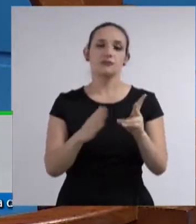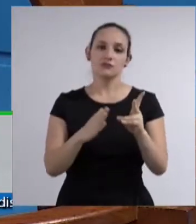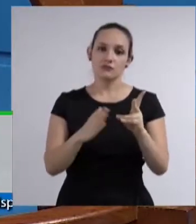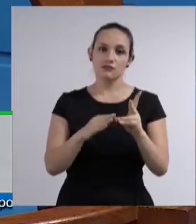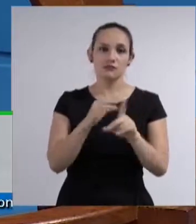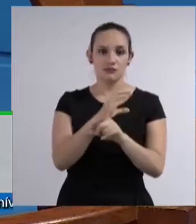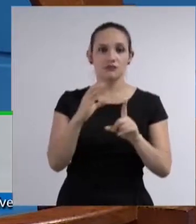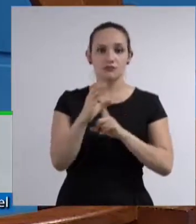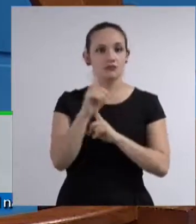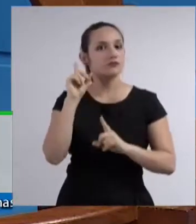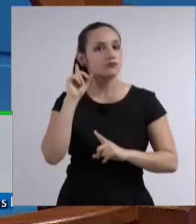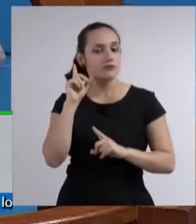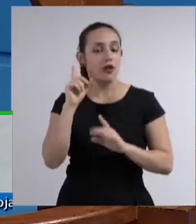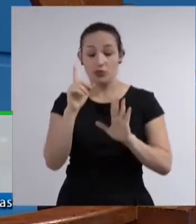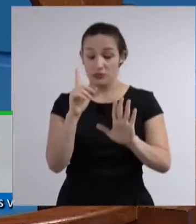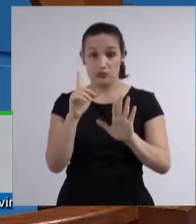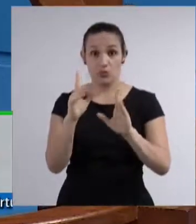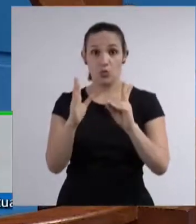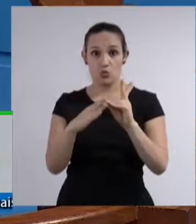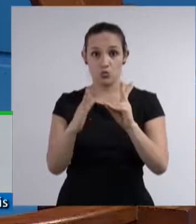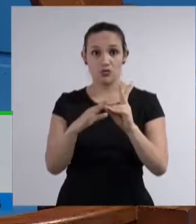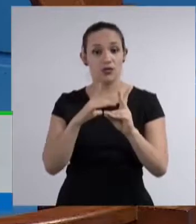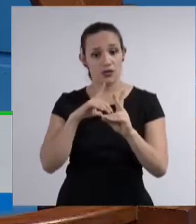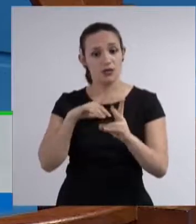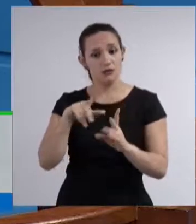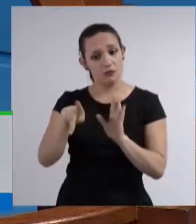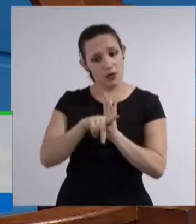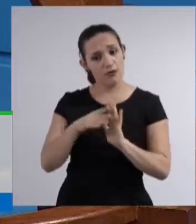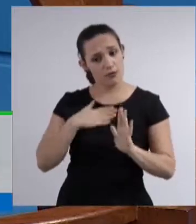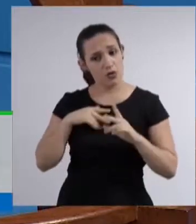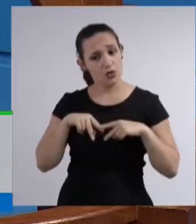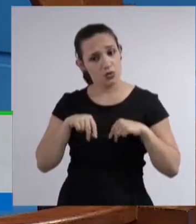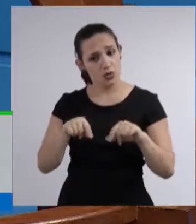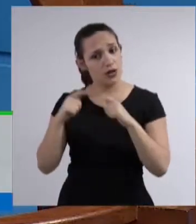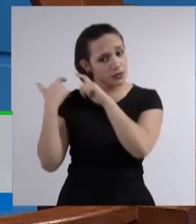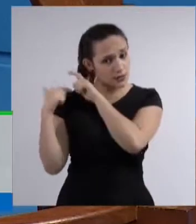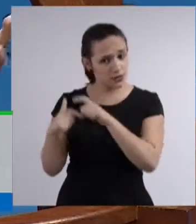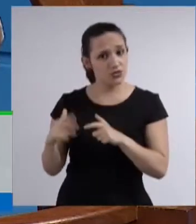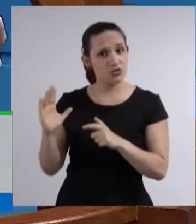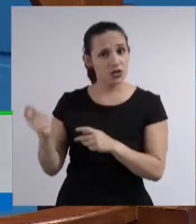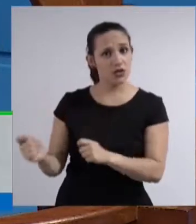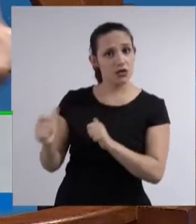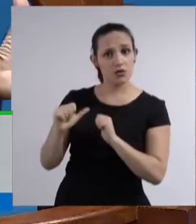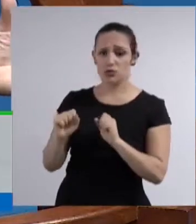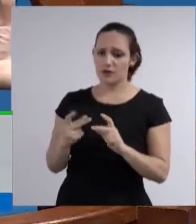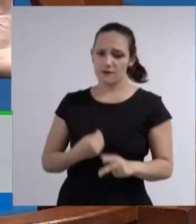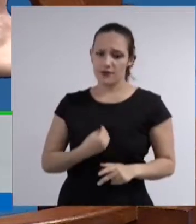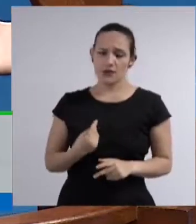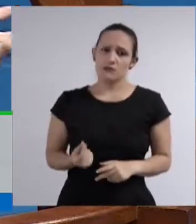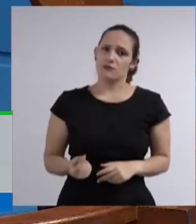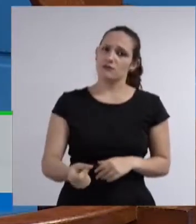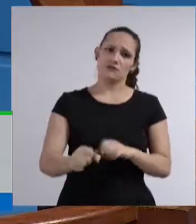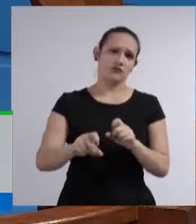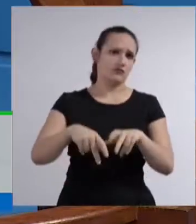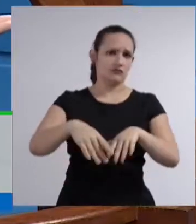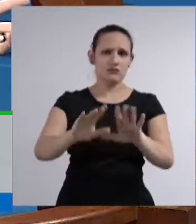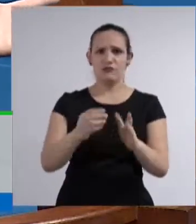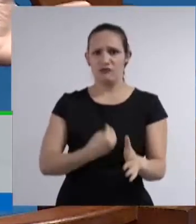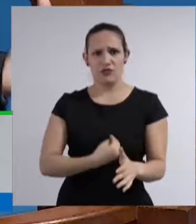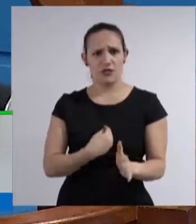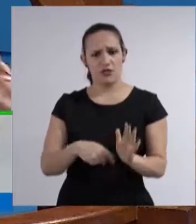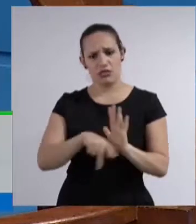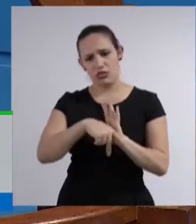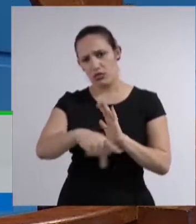comunidades indígenas terem posse, né, das suas áreas tradicionais e viverem como eles acham que devem viver,